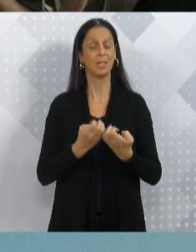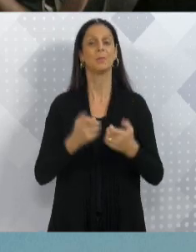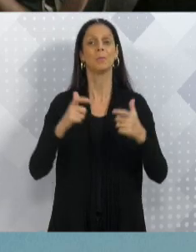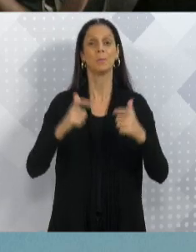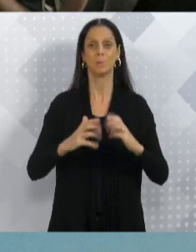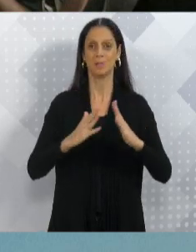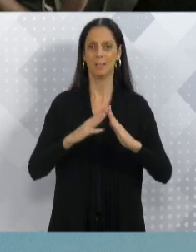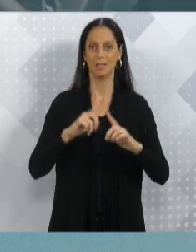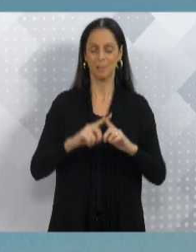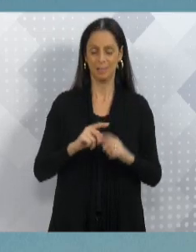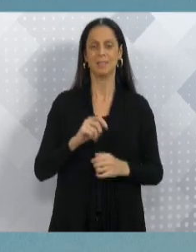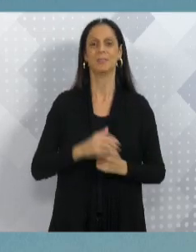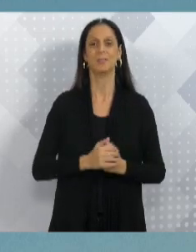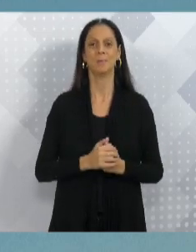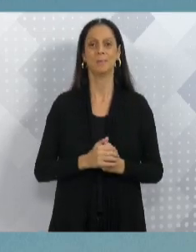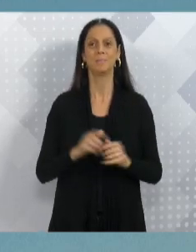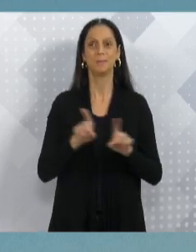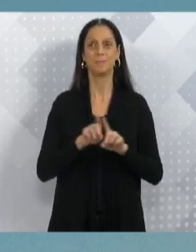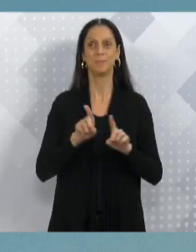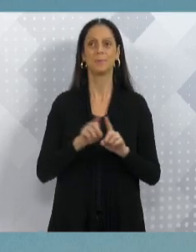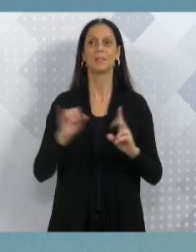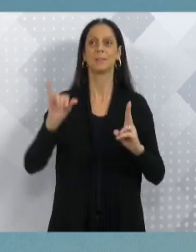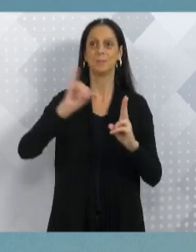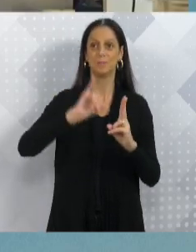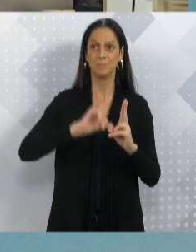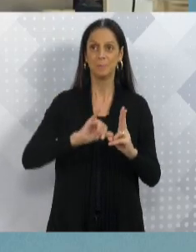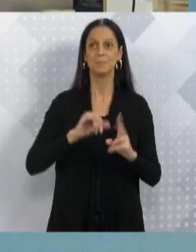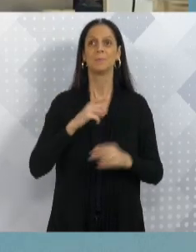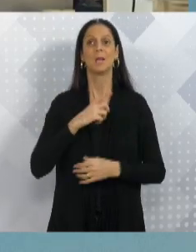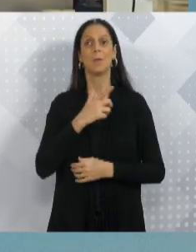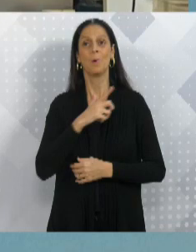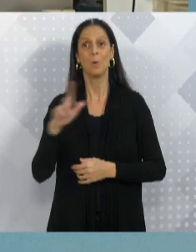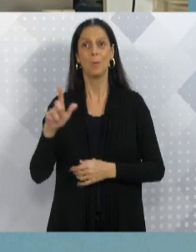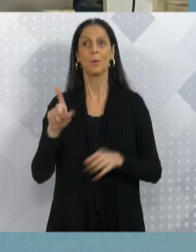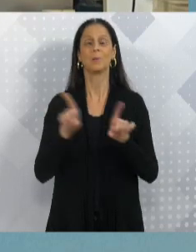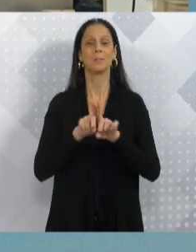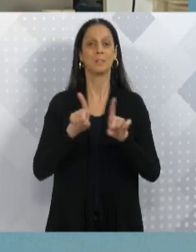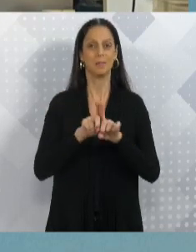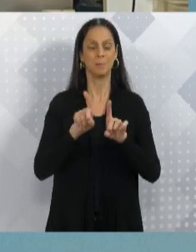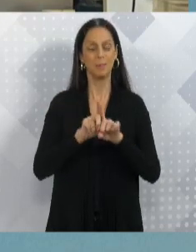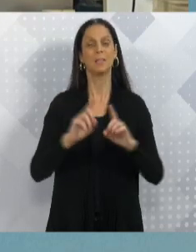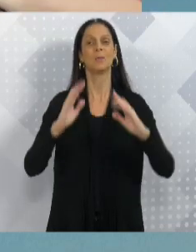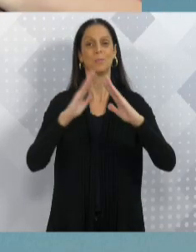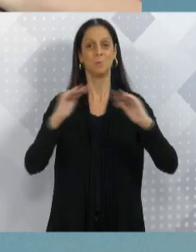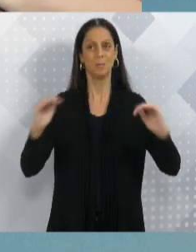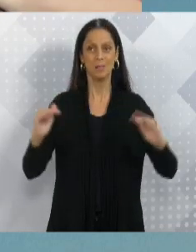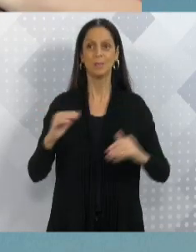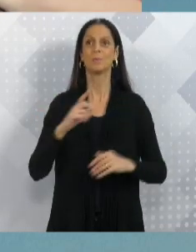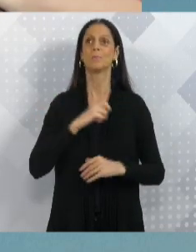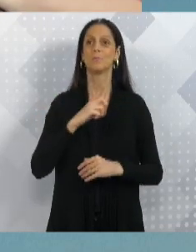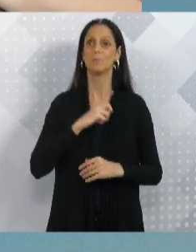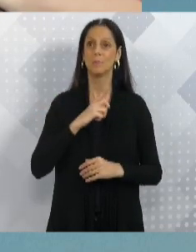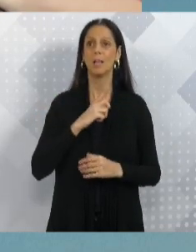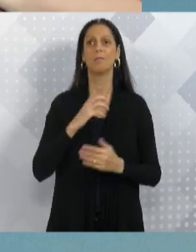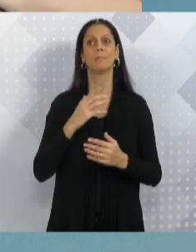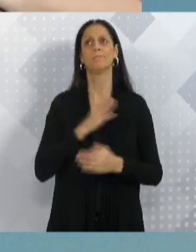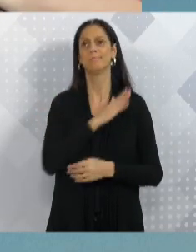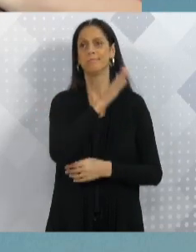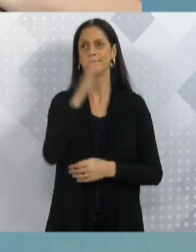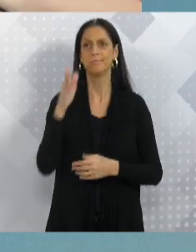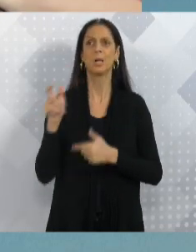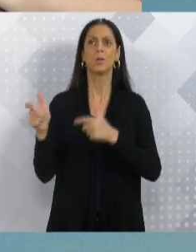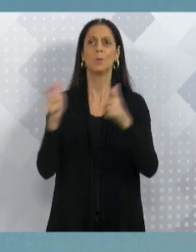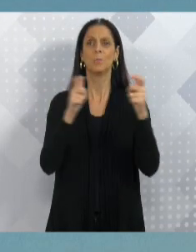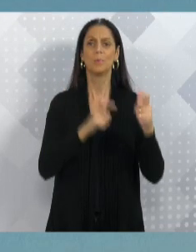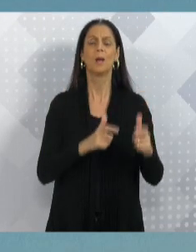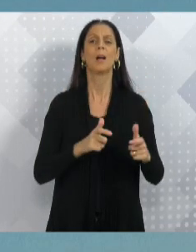lá no Risto, na Velha Central, festa da Comunidade Luterana do Texto Salto, enfim, várias e várias agendas aí de final de semana, entre outras, onde buscamos estar onde o povo